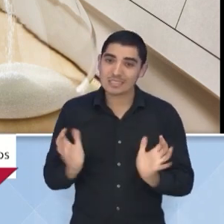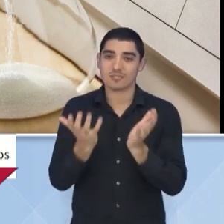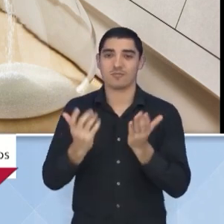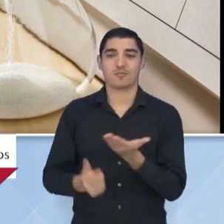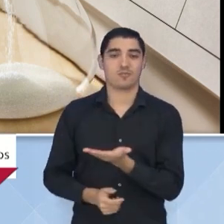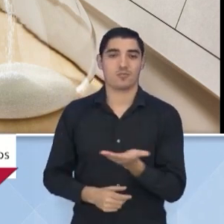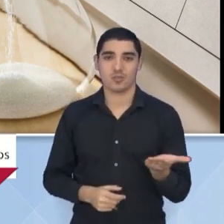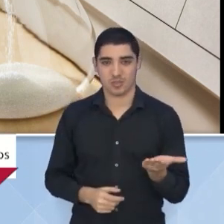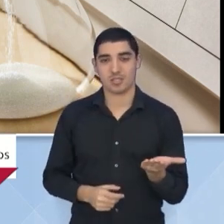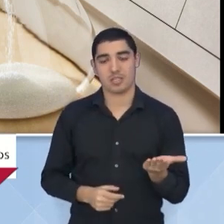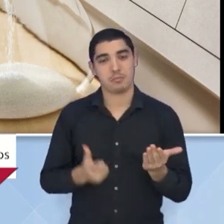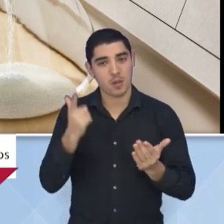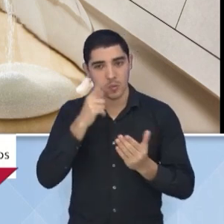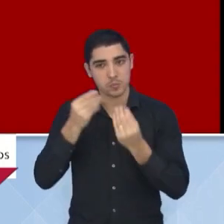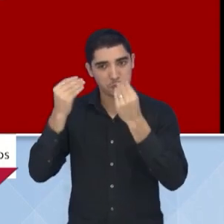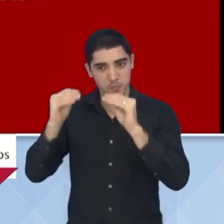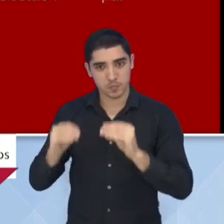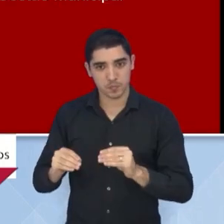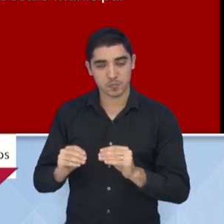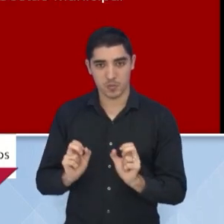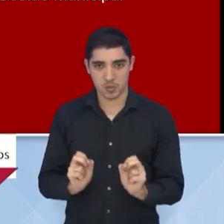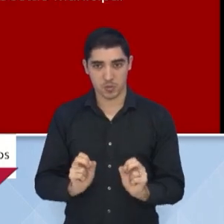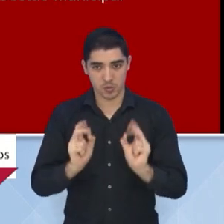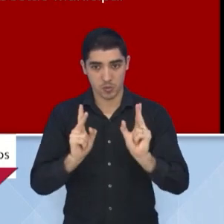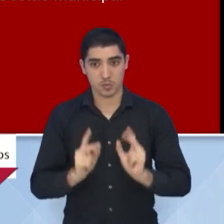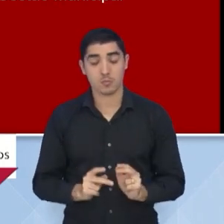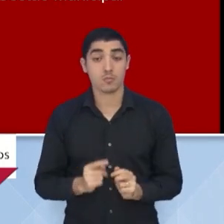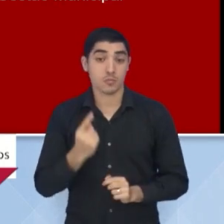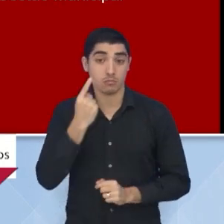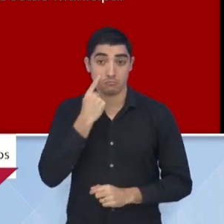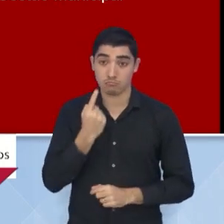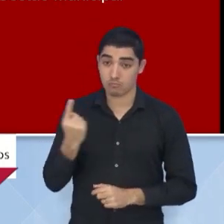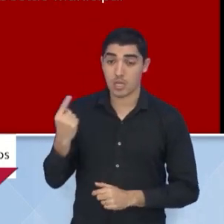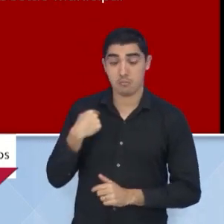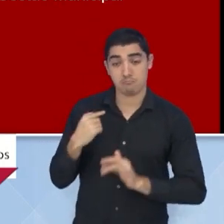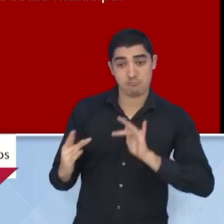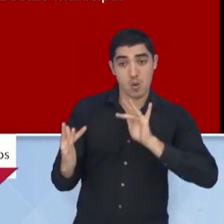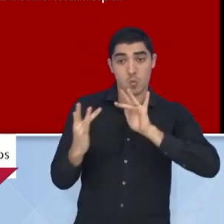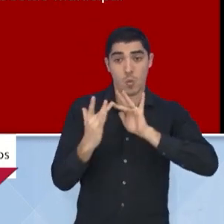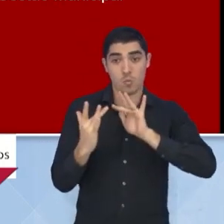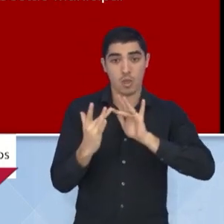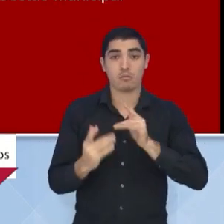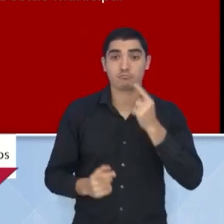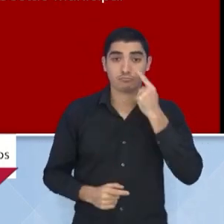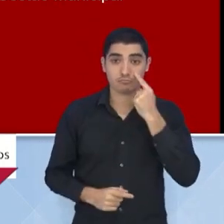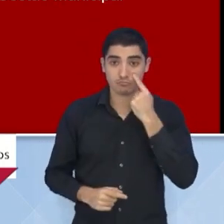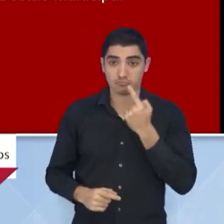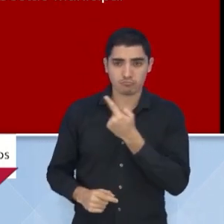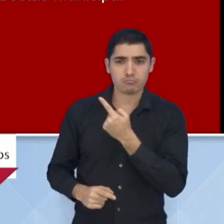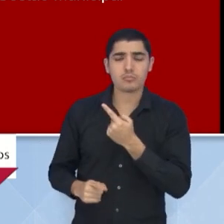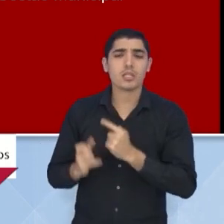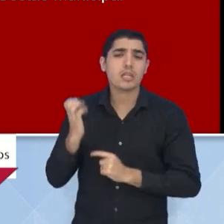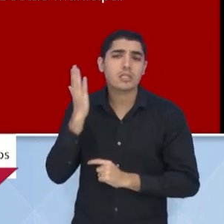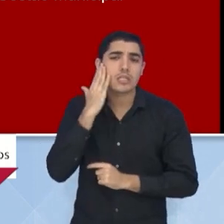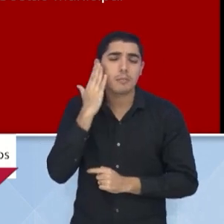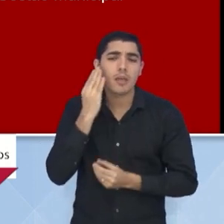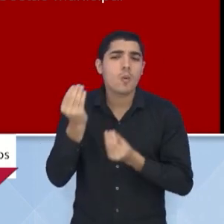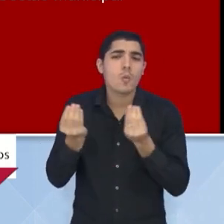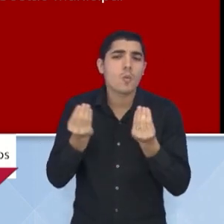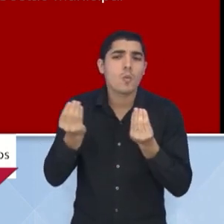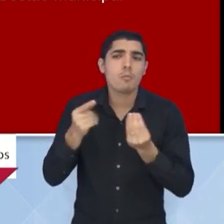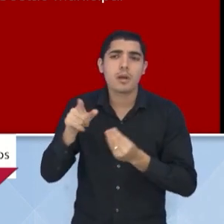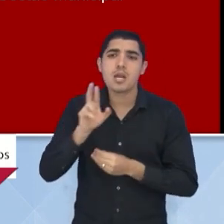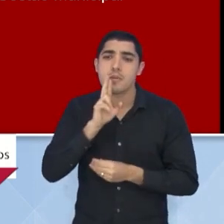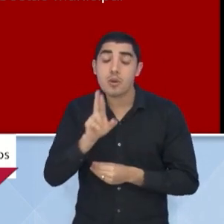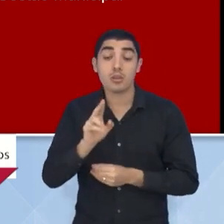concluírem os questionários Ok eu vou deixar aqui os meus contatos esses resultados vocês podem visualizar o resultado de